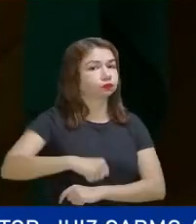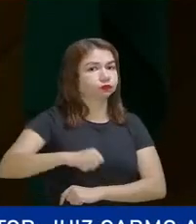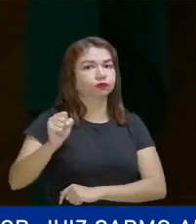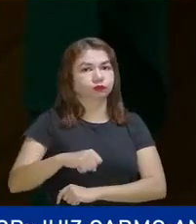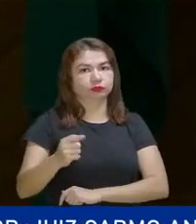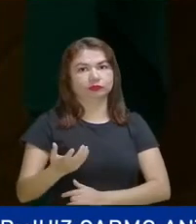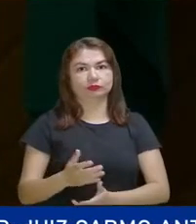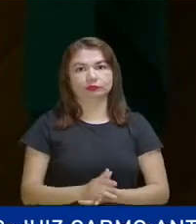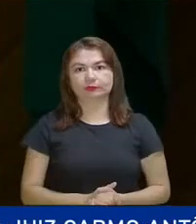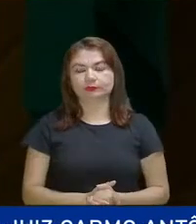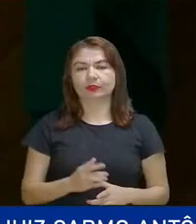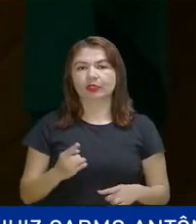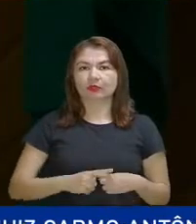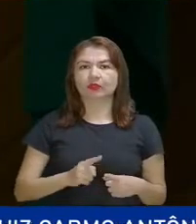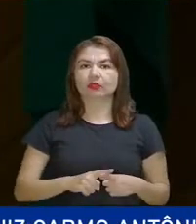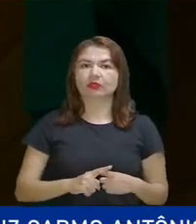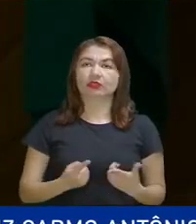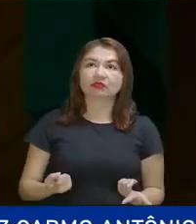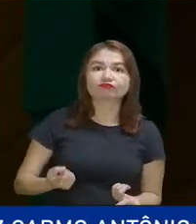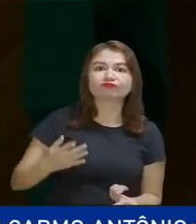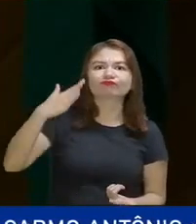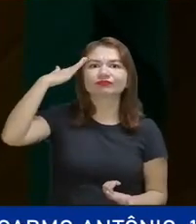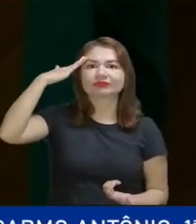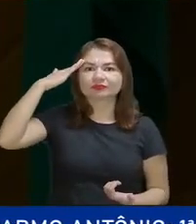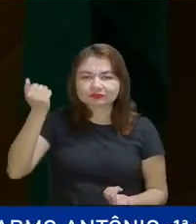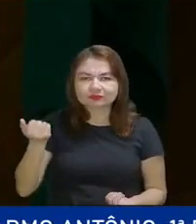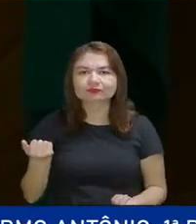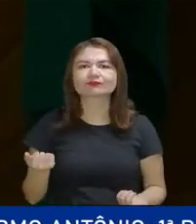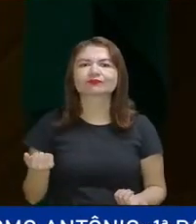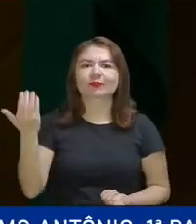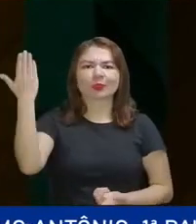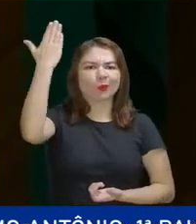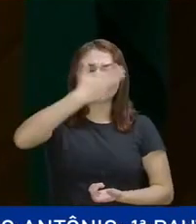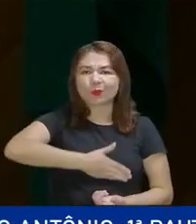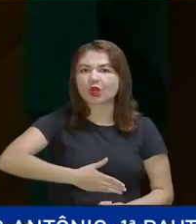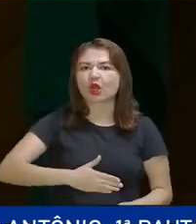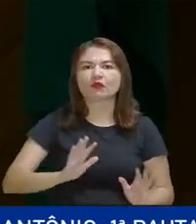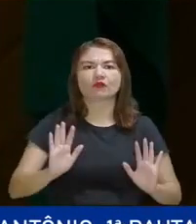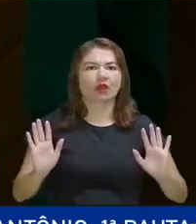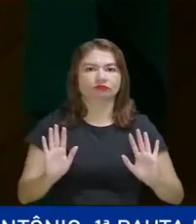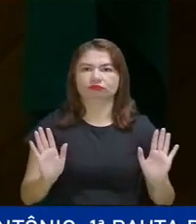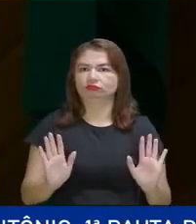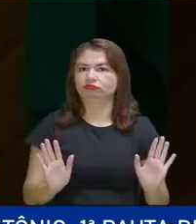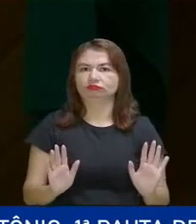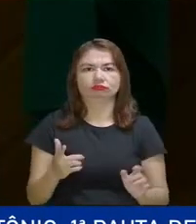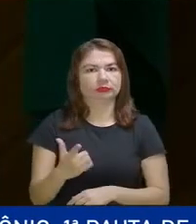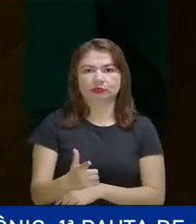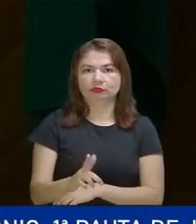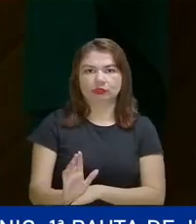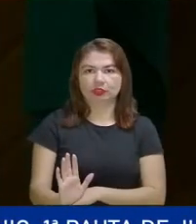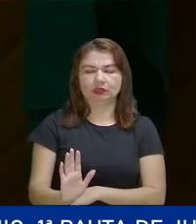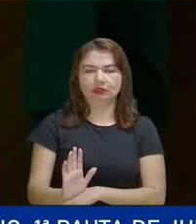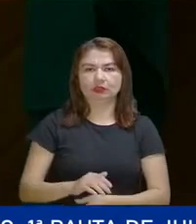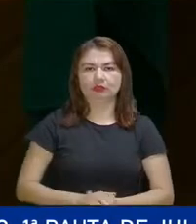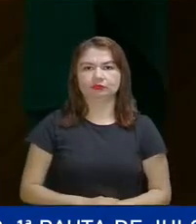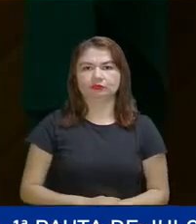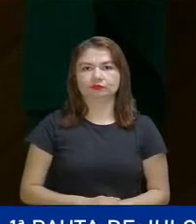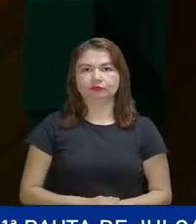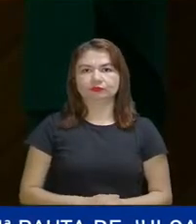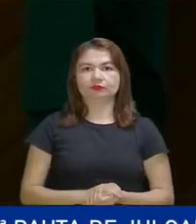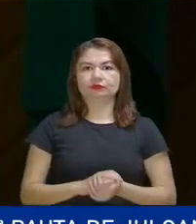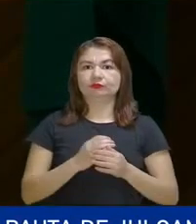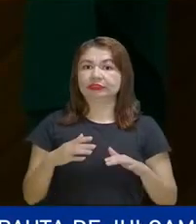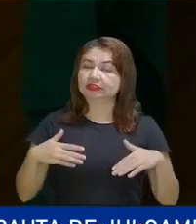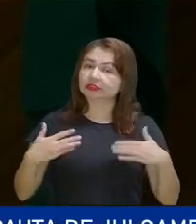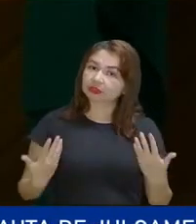vez que o que se conclui é que não foram apresentadas provas dos ilícitos aduzidos na inicial.